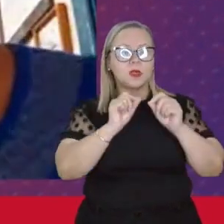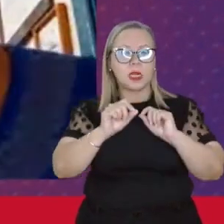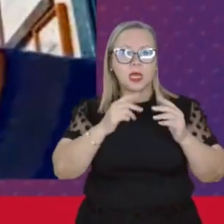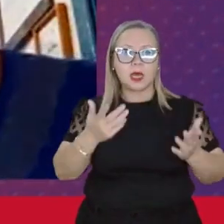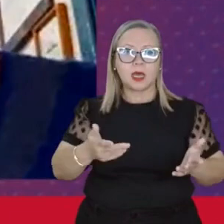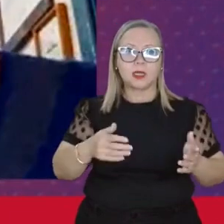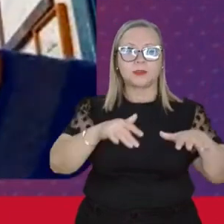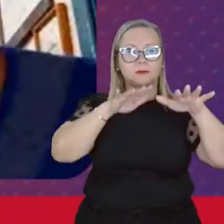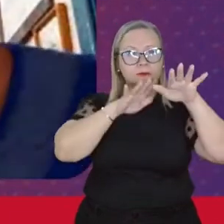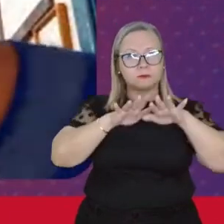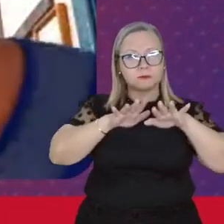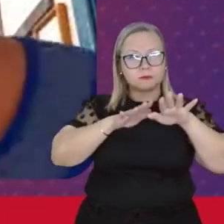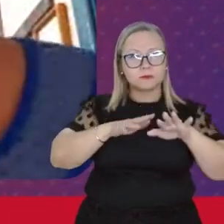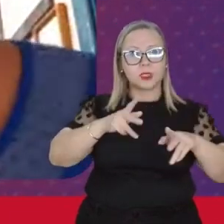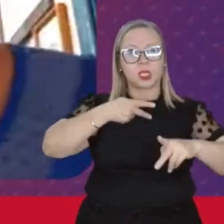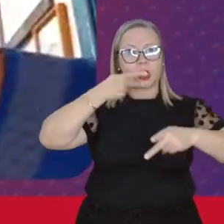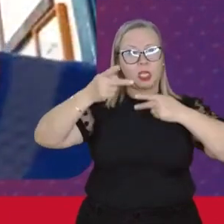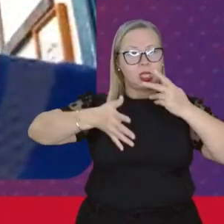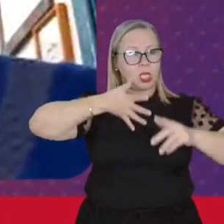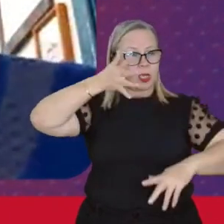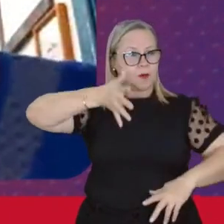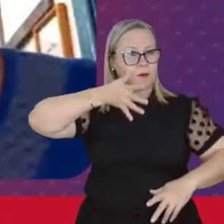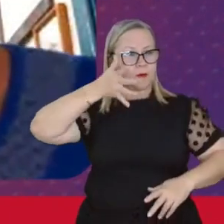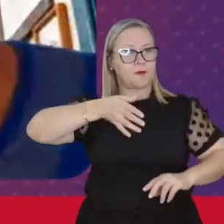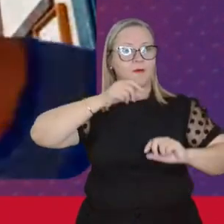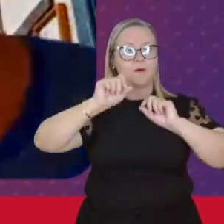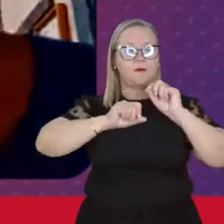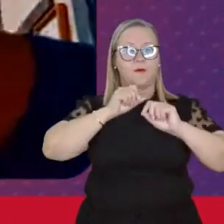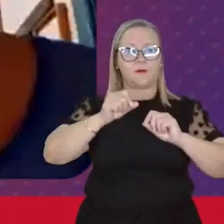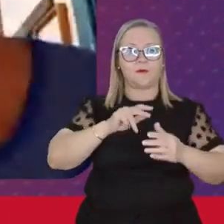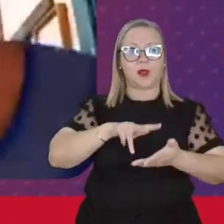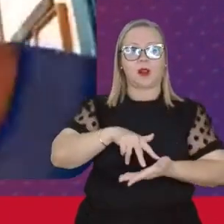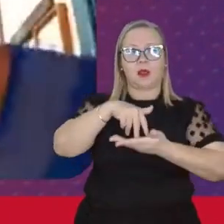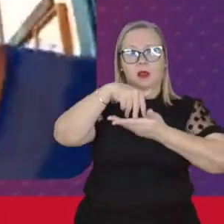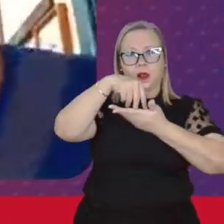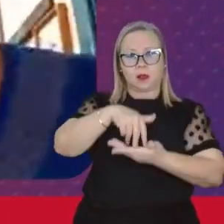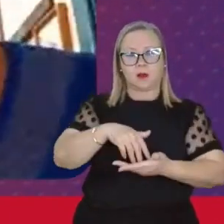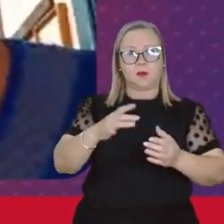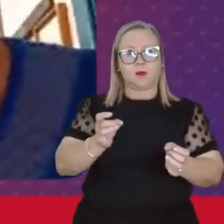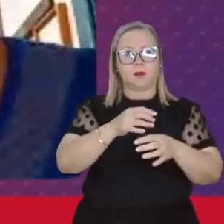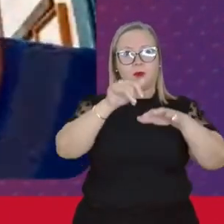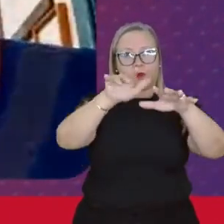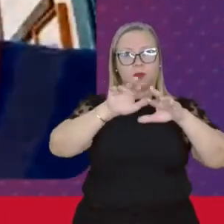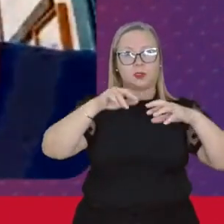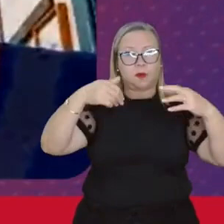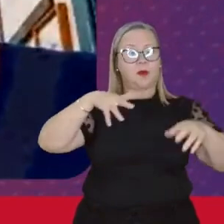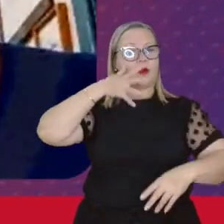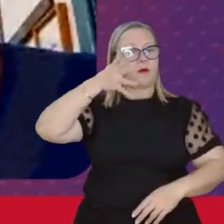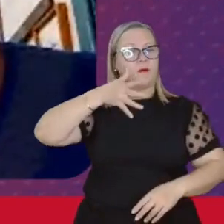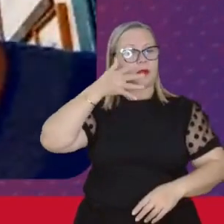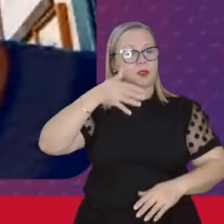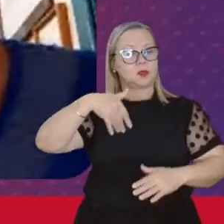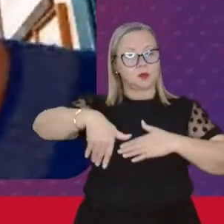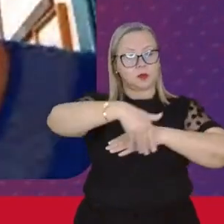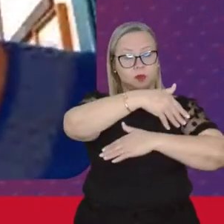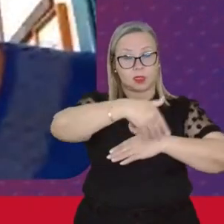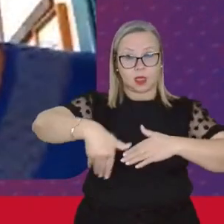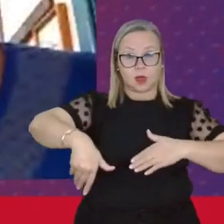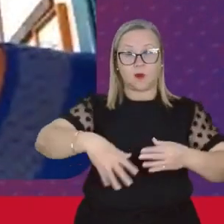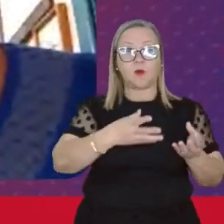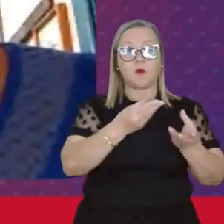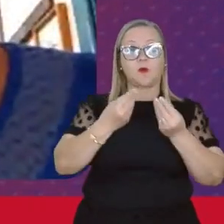expressavam em assembleias, que pegavam megafone para fazer discursos na rua. Ela era